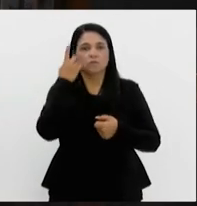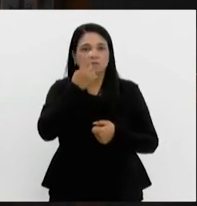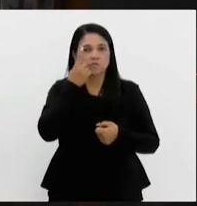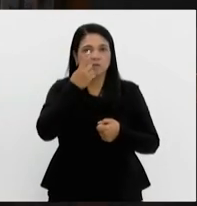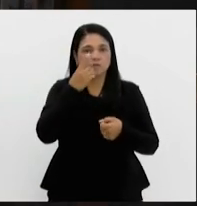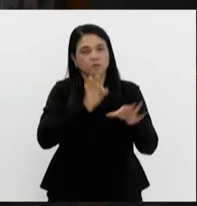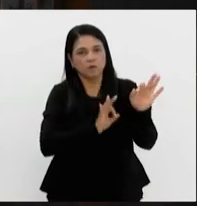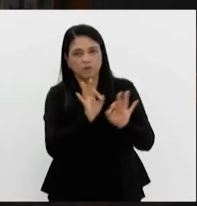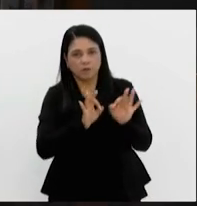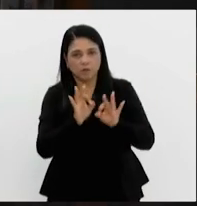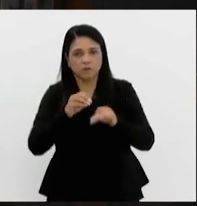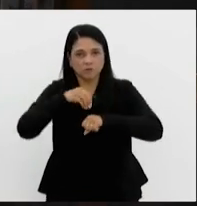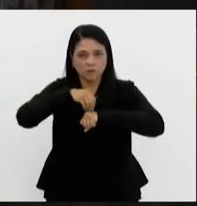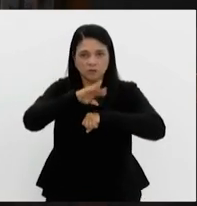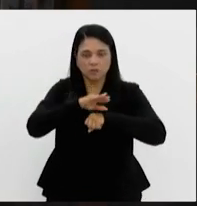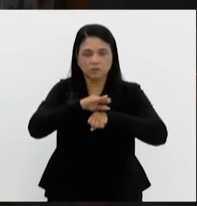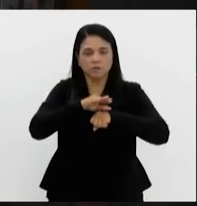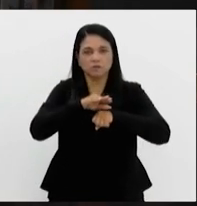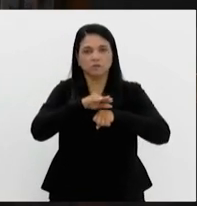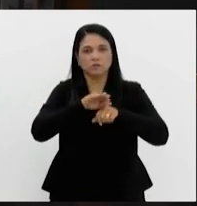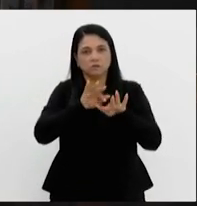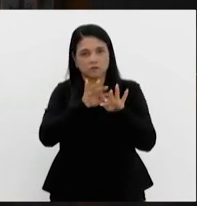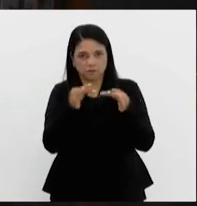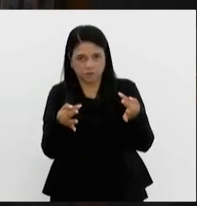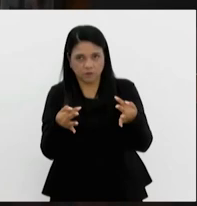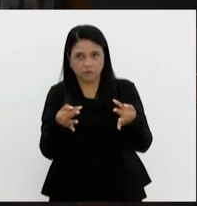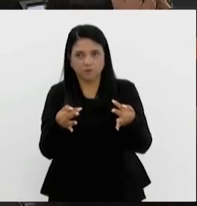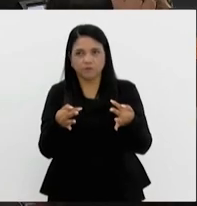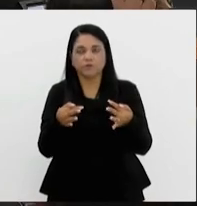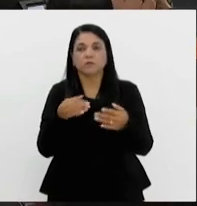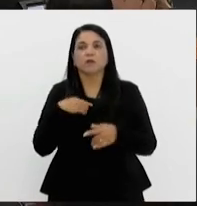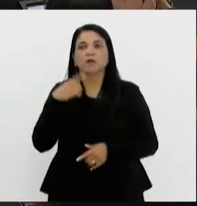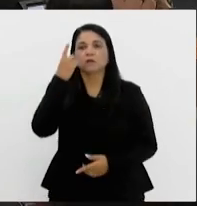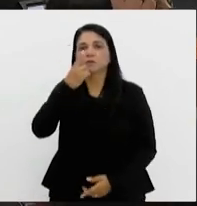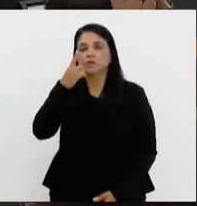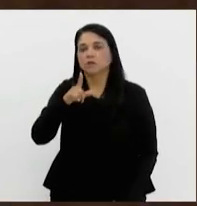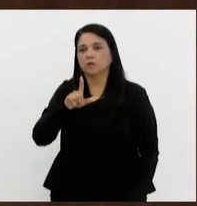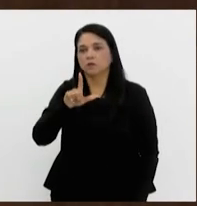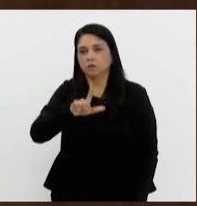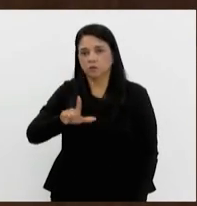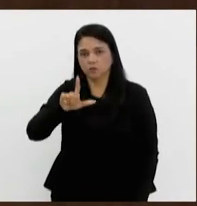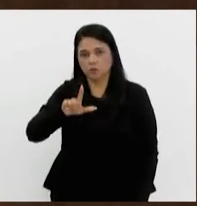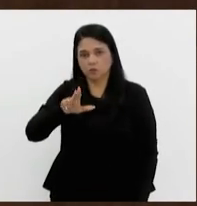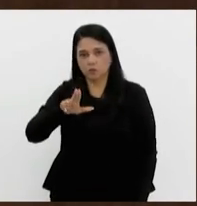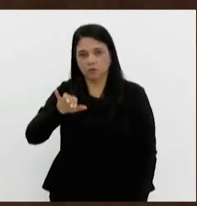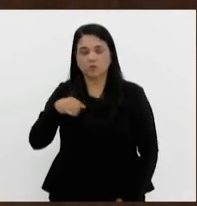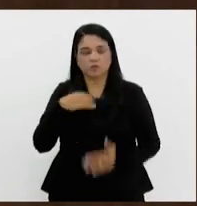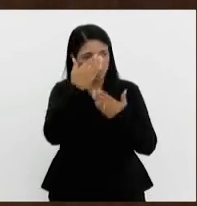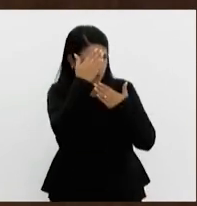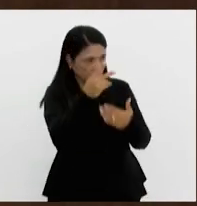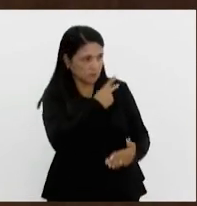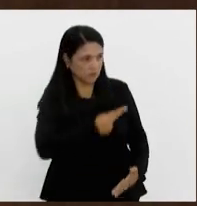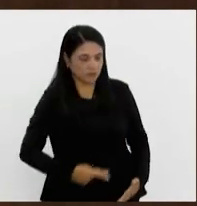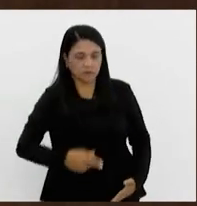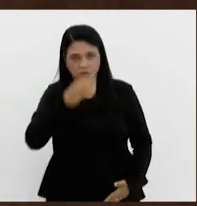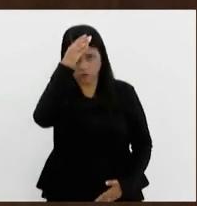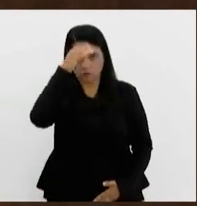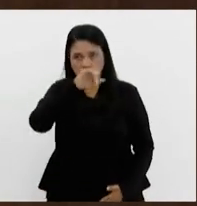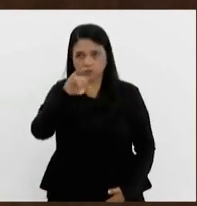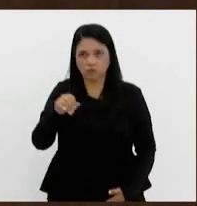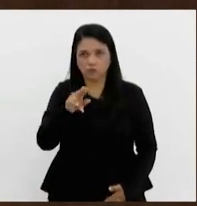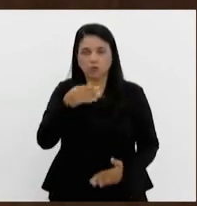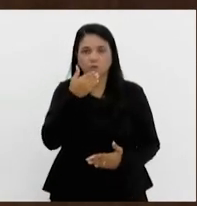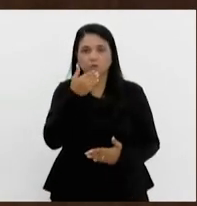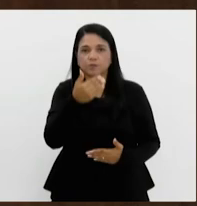para elaboração da indicação simples. Deputada Lucinha. Obrigado, presidente Tiaju. É só para solicitar